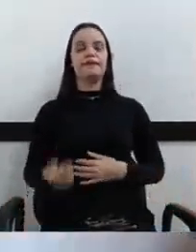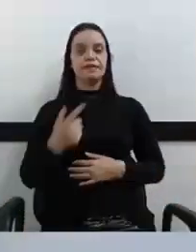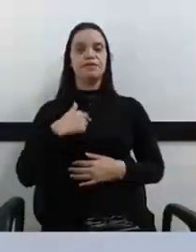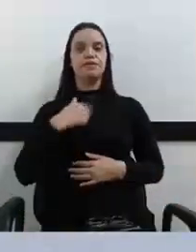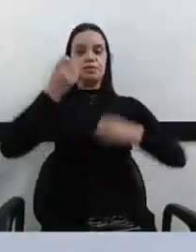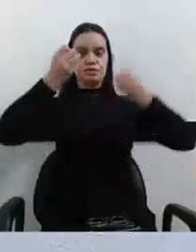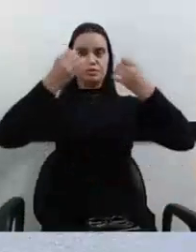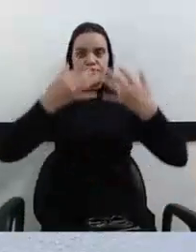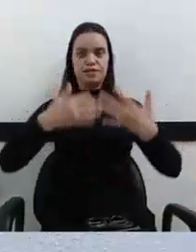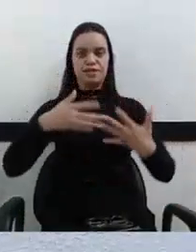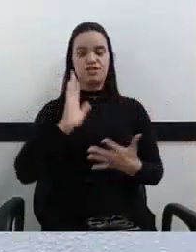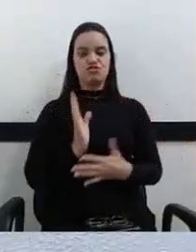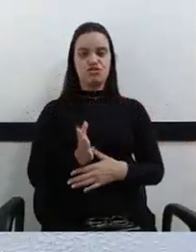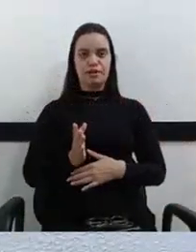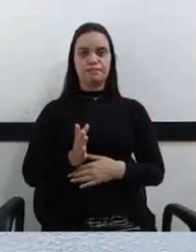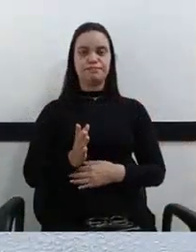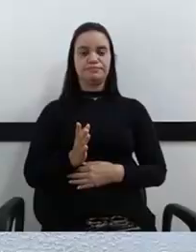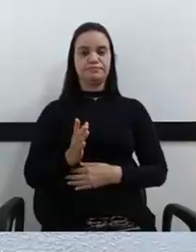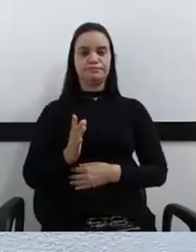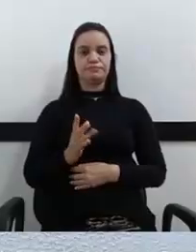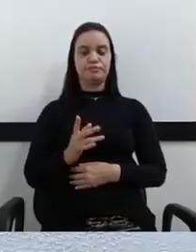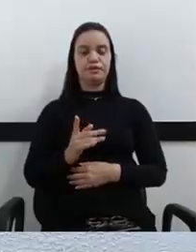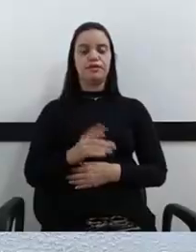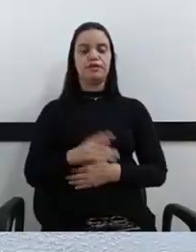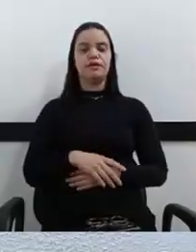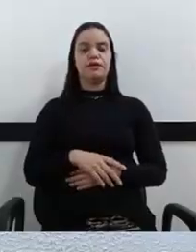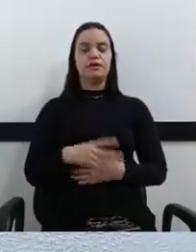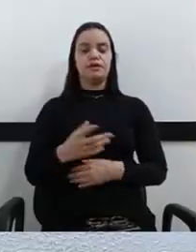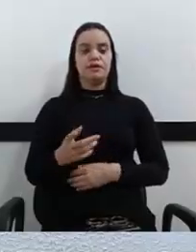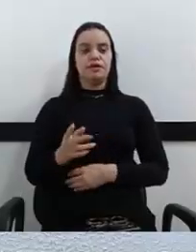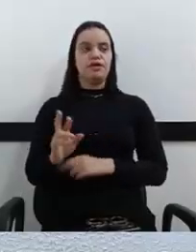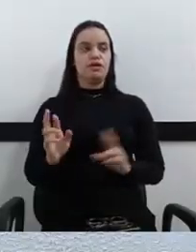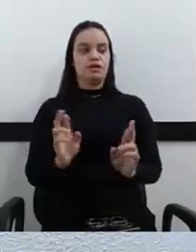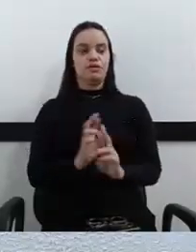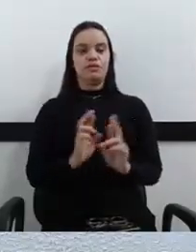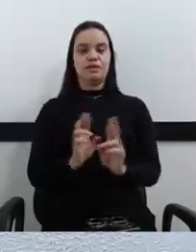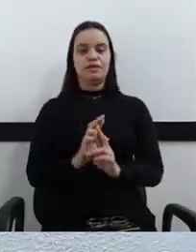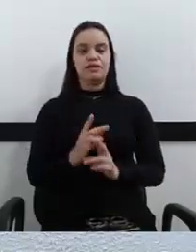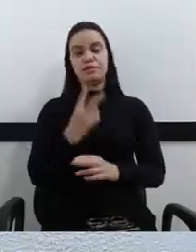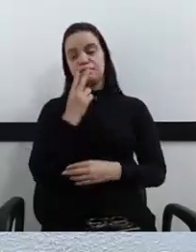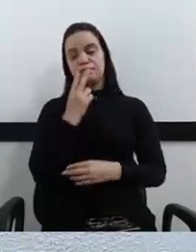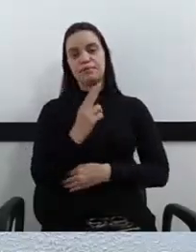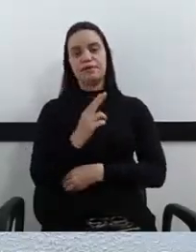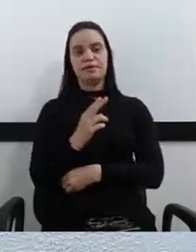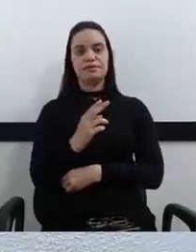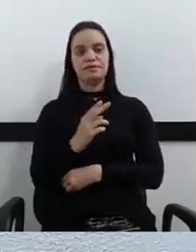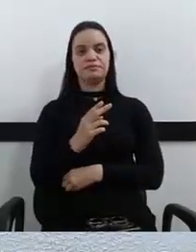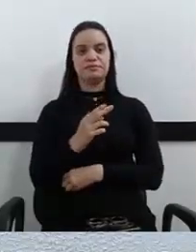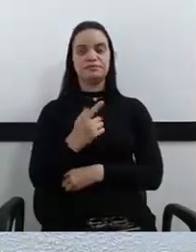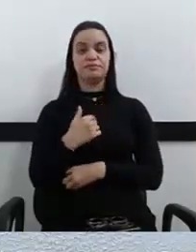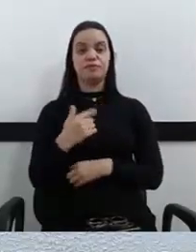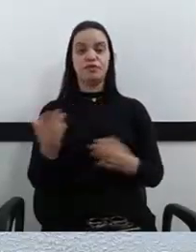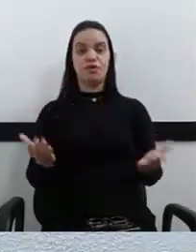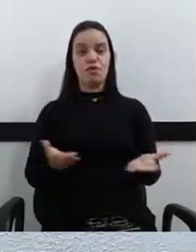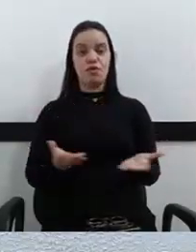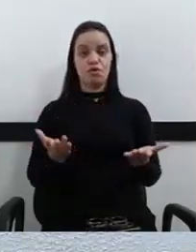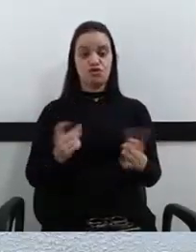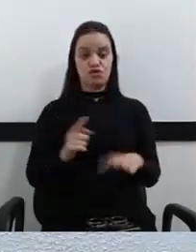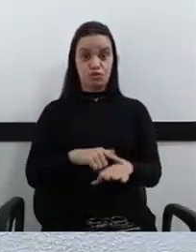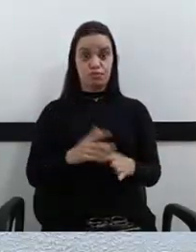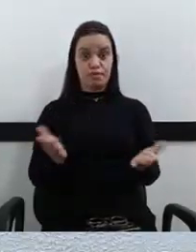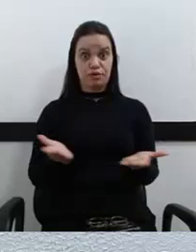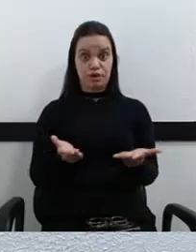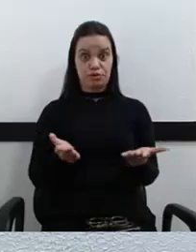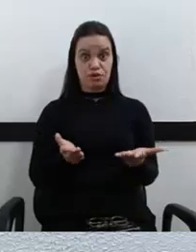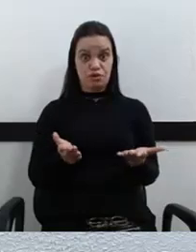expliquei veja, com relação o que me parece, como a gente falou, né, a cenário hoje, neste momento